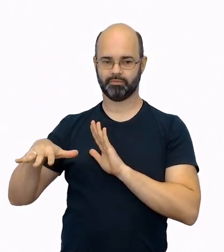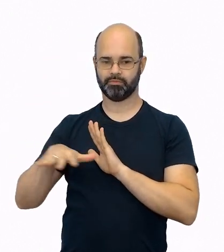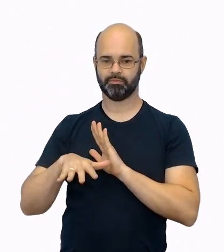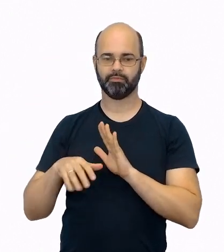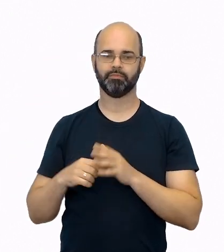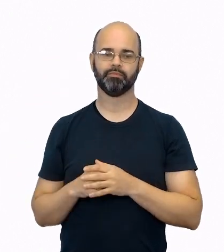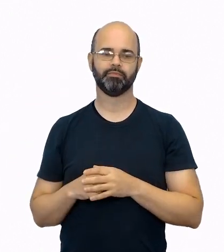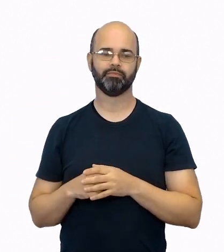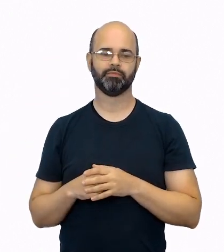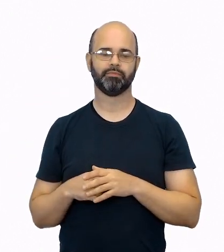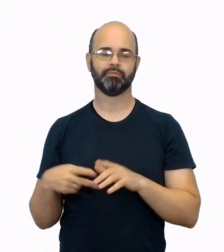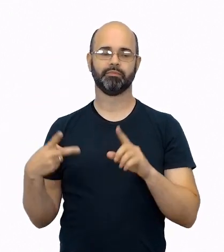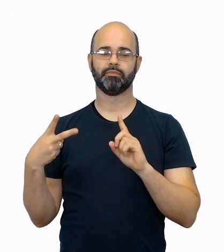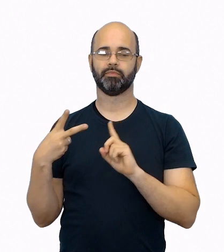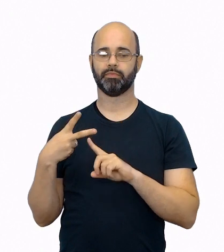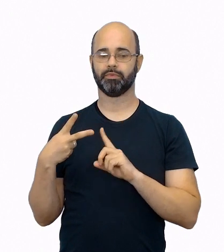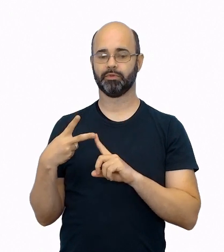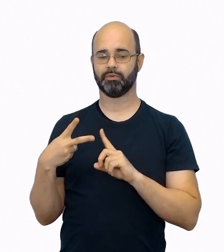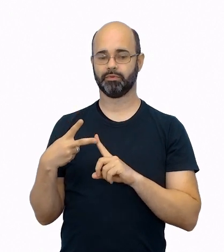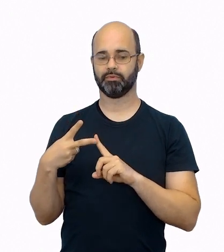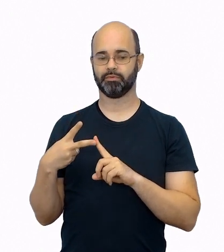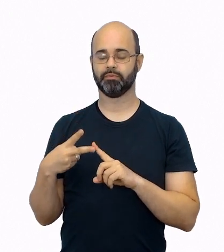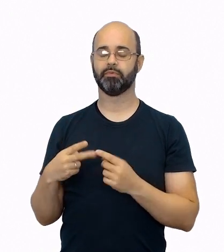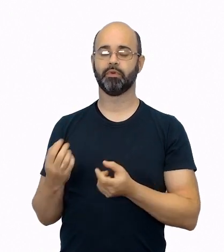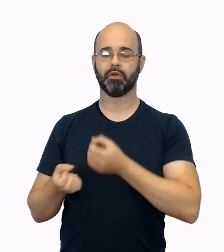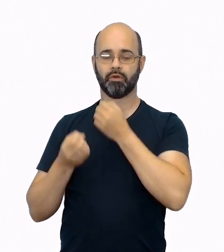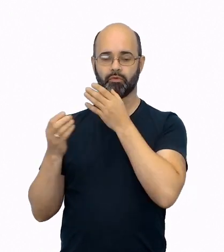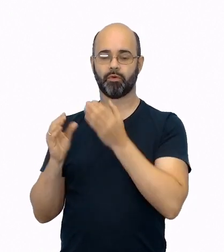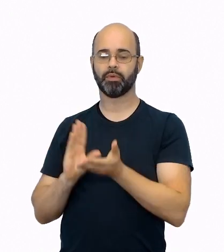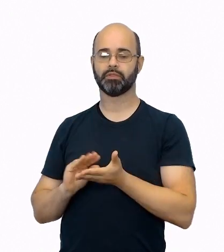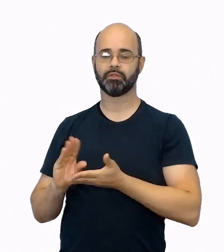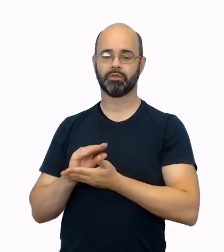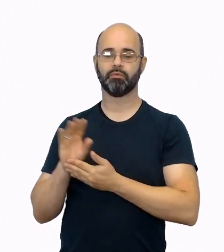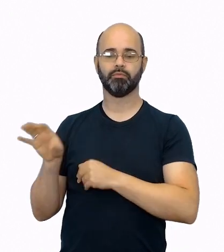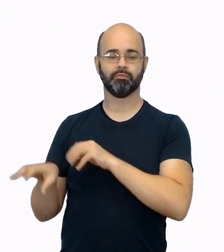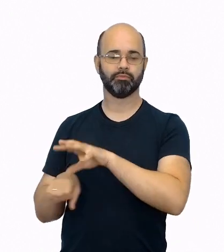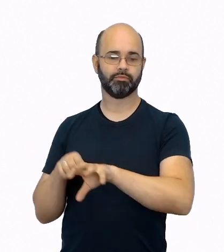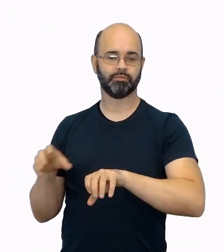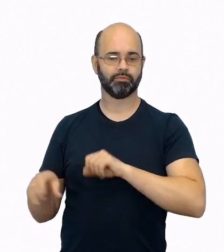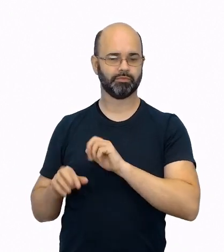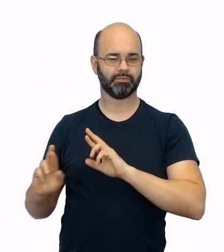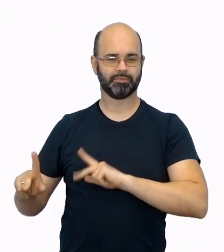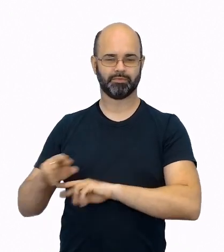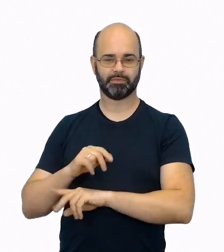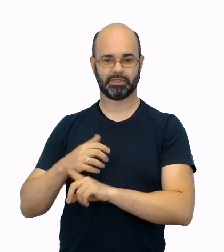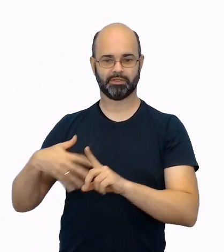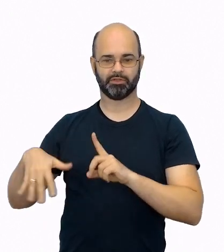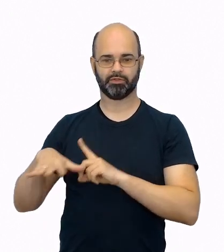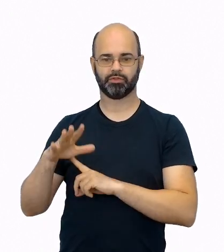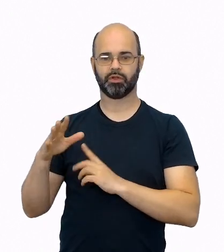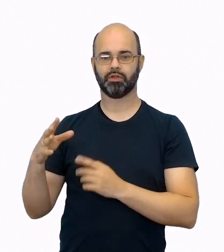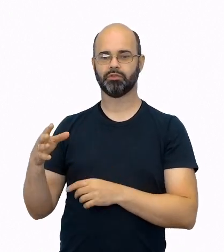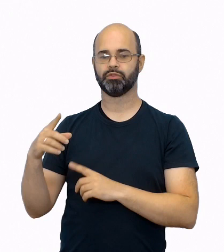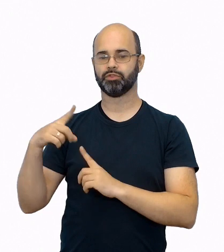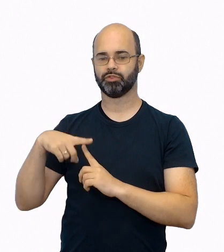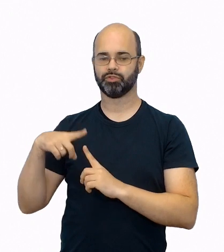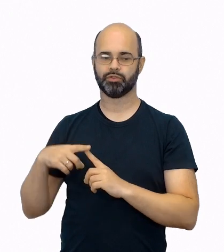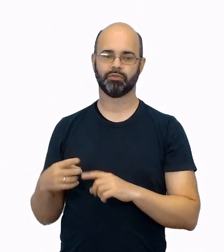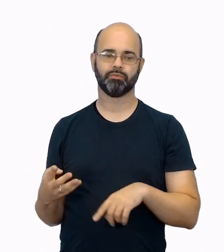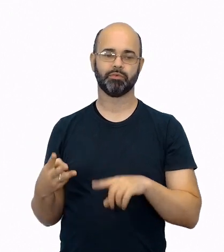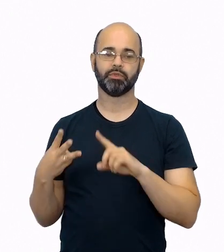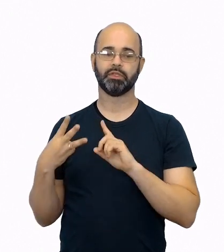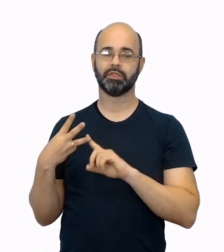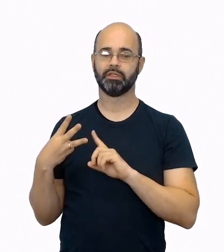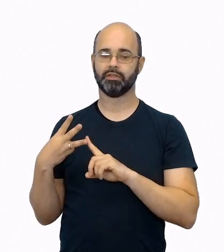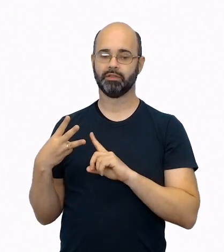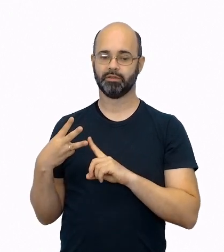eles vivem. Uma segunda etapa vem para o levantamento de dados de diferentes aspectos socioambientais. A terceira etapa, por